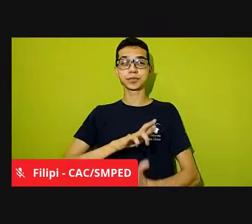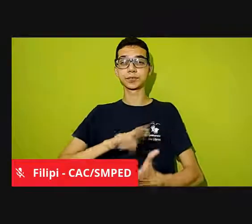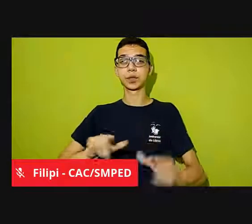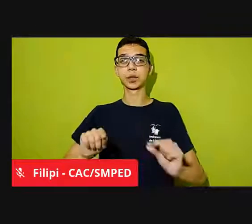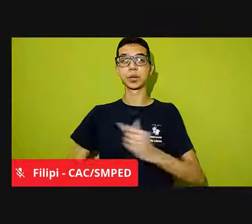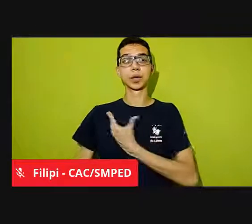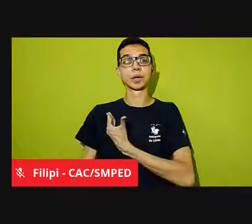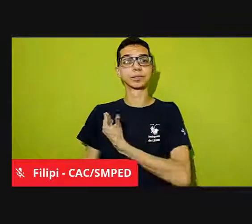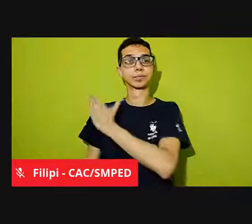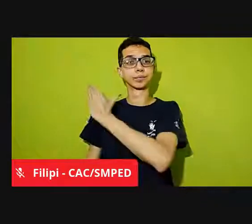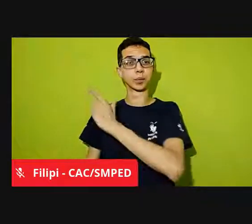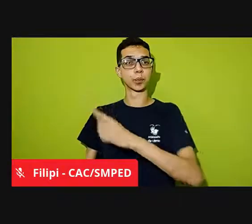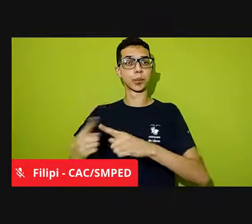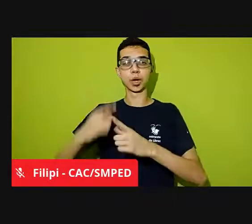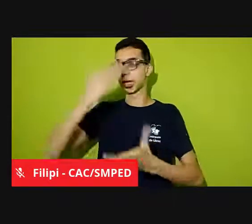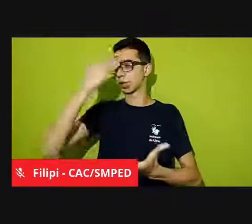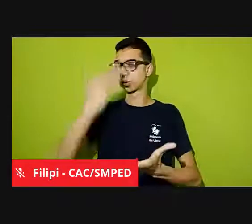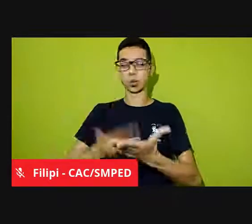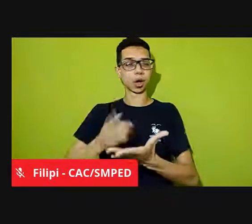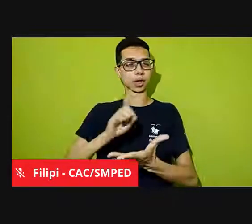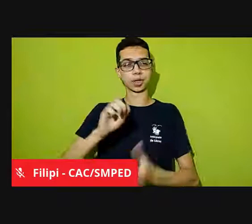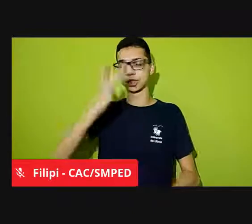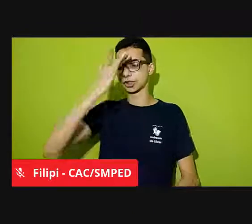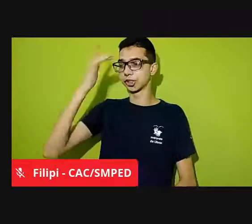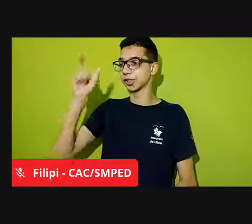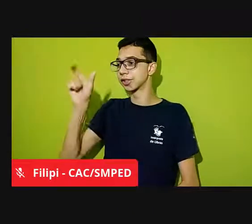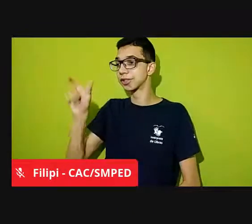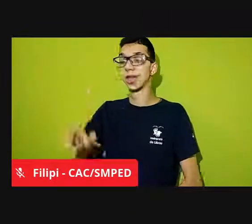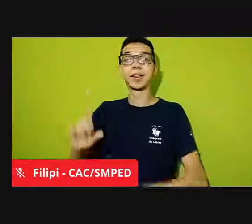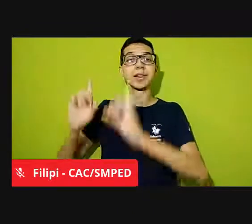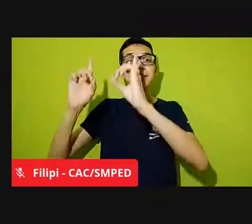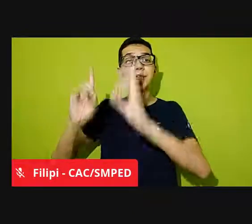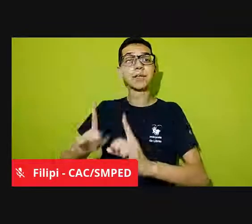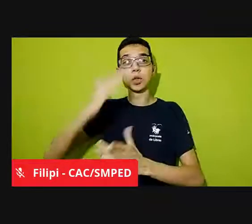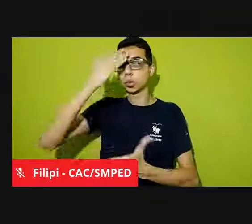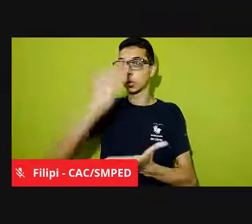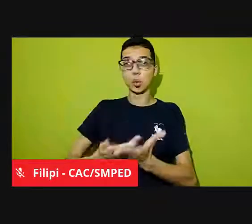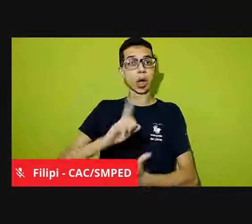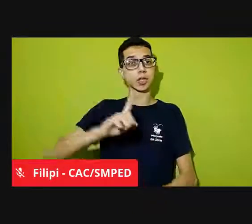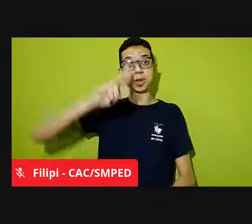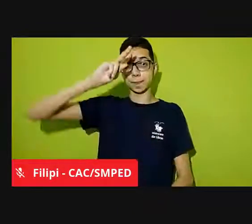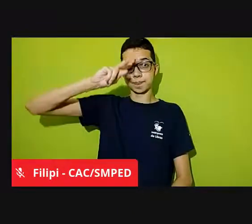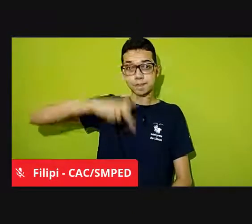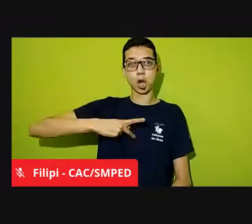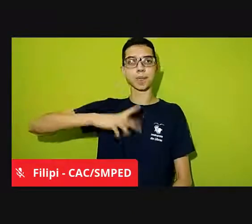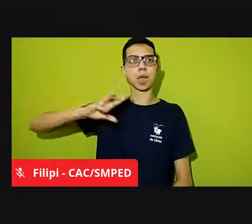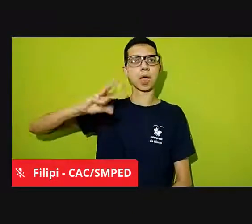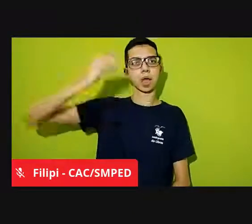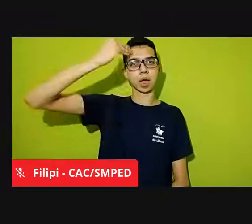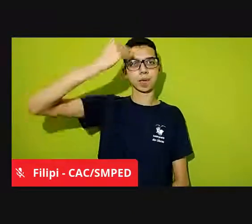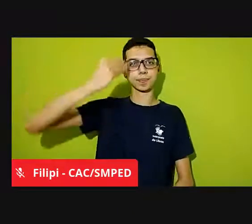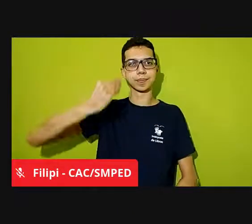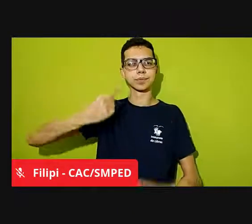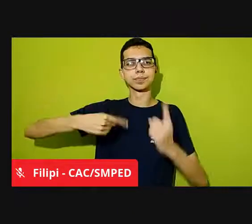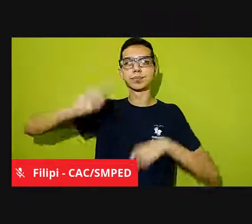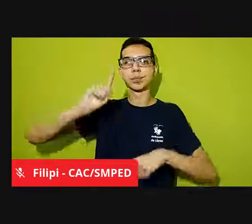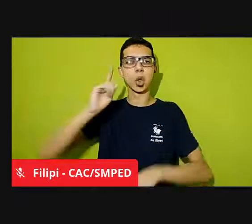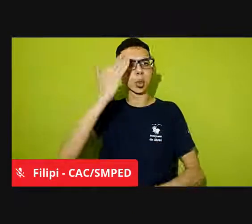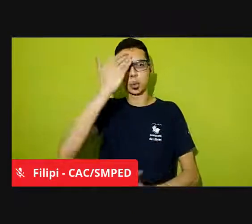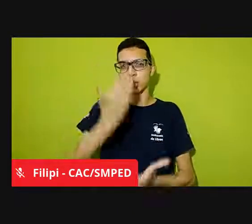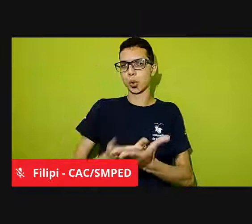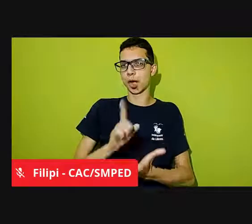com que a própria pessoa com deficiência não acredite no seu próprio potencial. Então, muitas vezes, a pessoa com